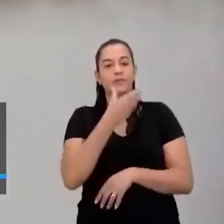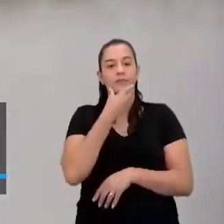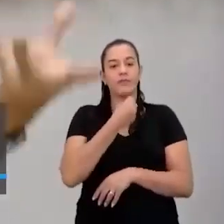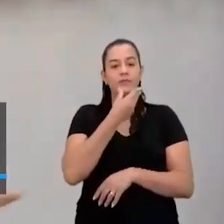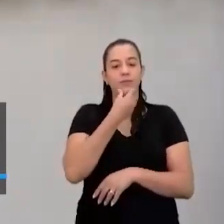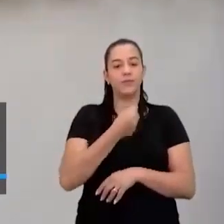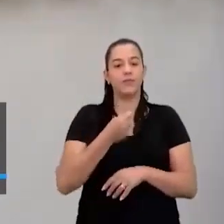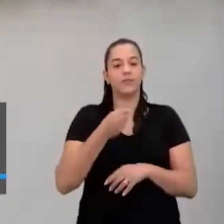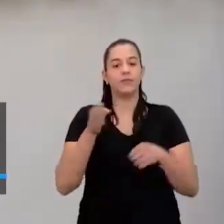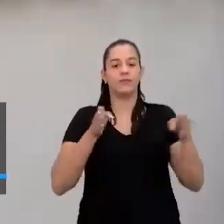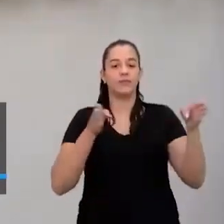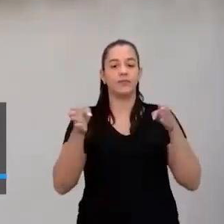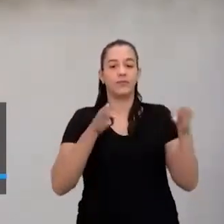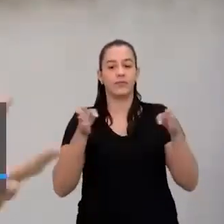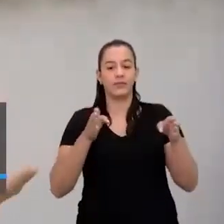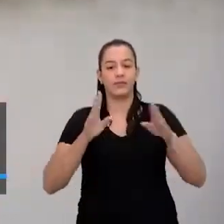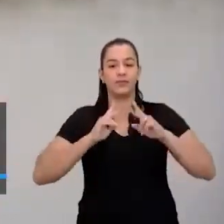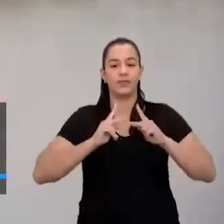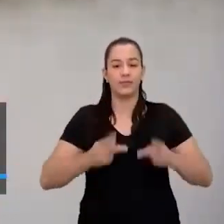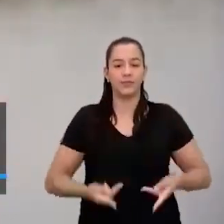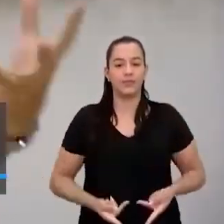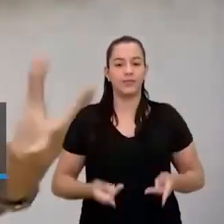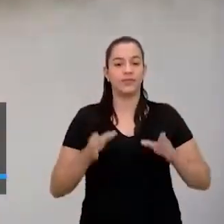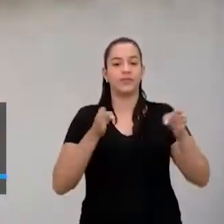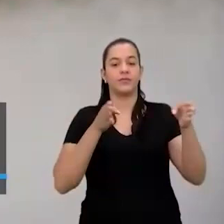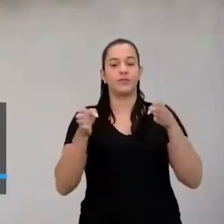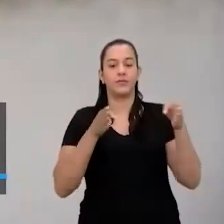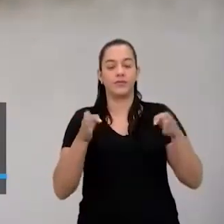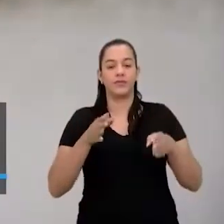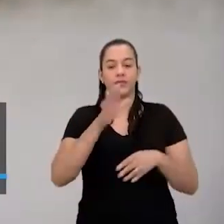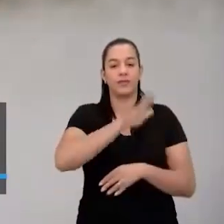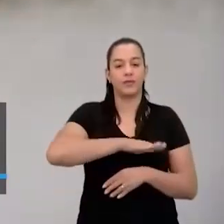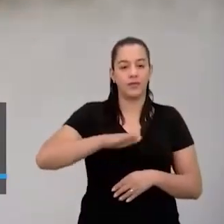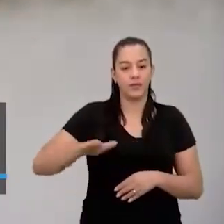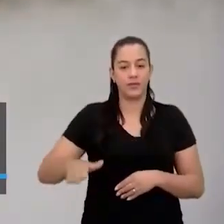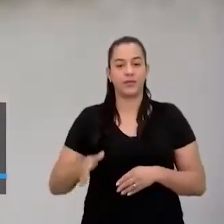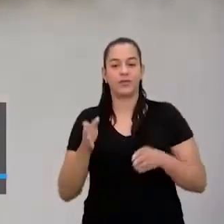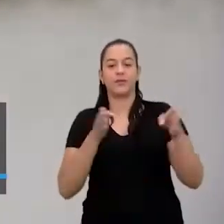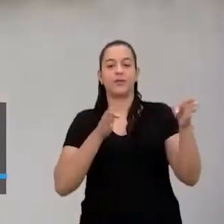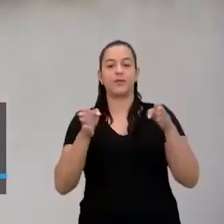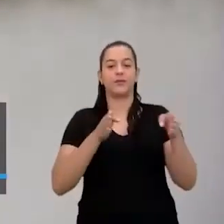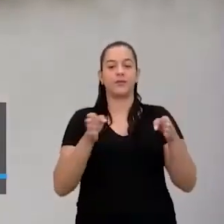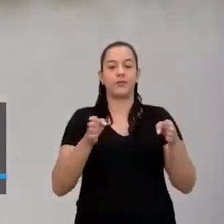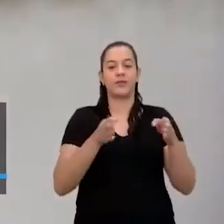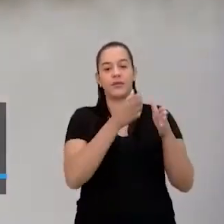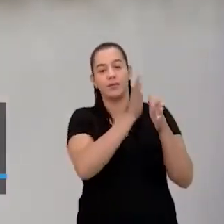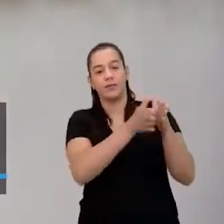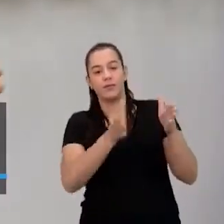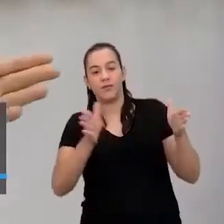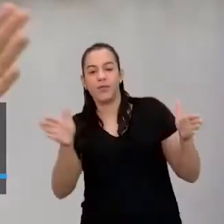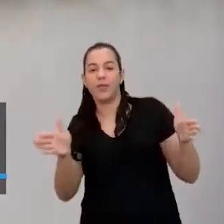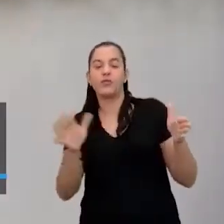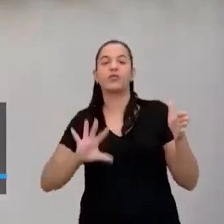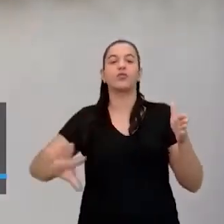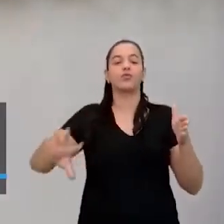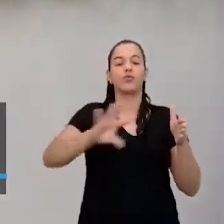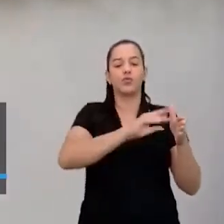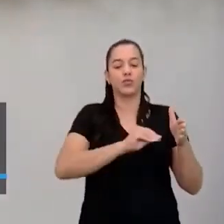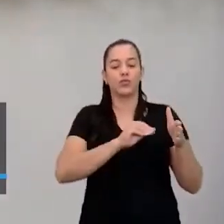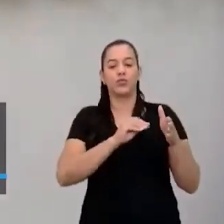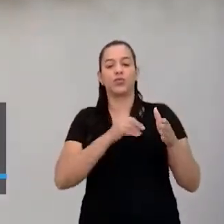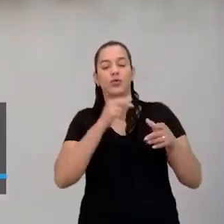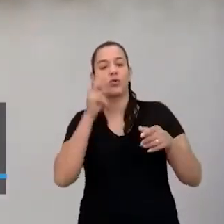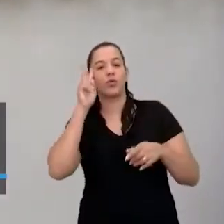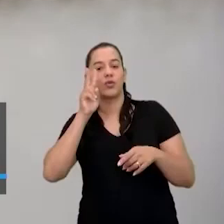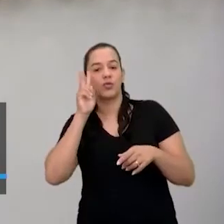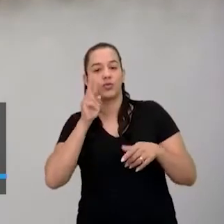no tempo, o ser humano no tempo, a mulher, as crianças no tempo, né? Com esse percurso que